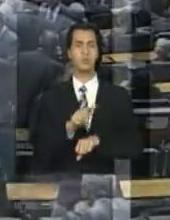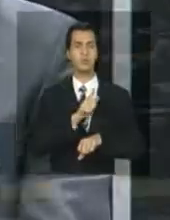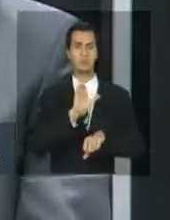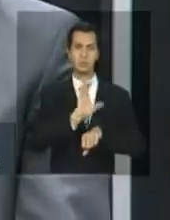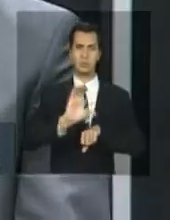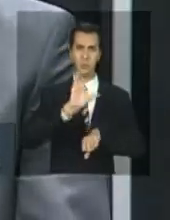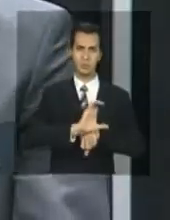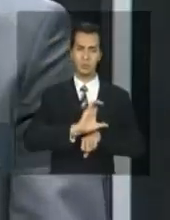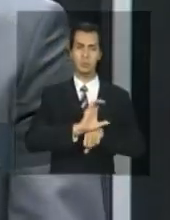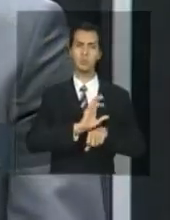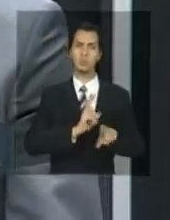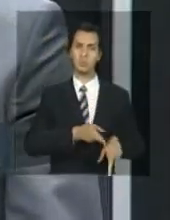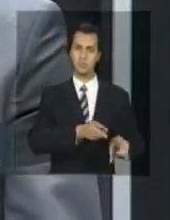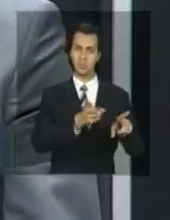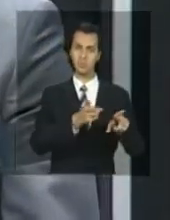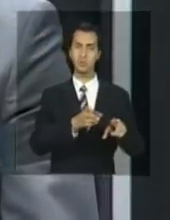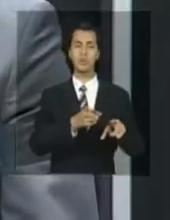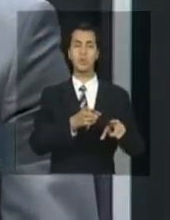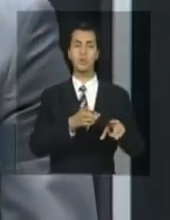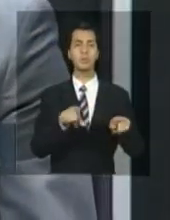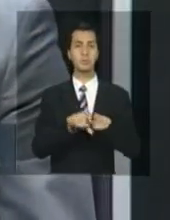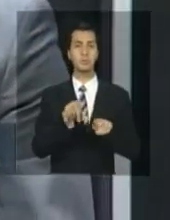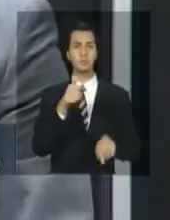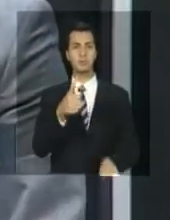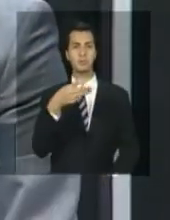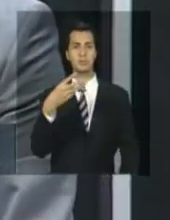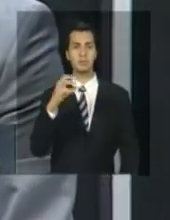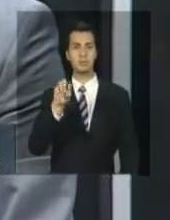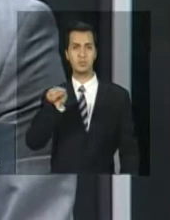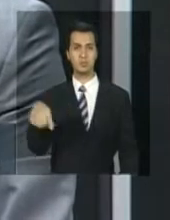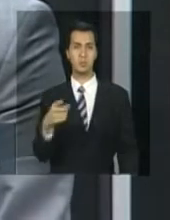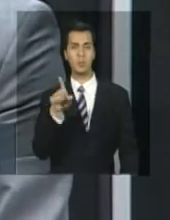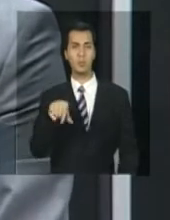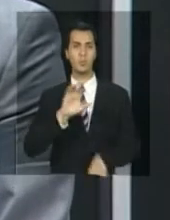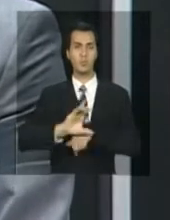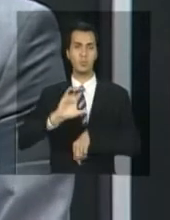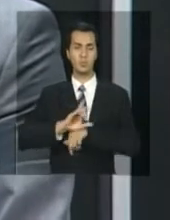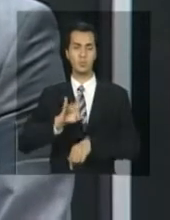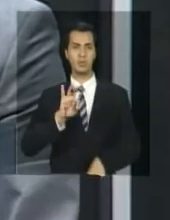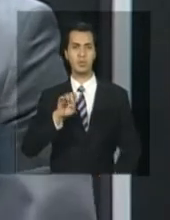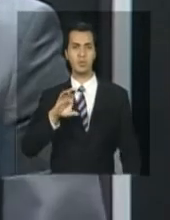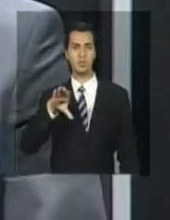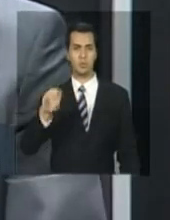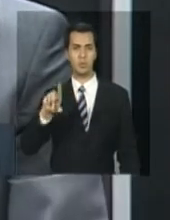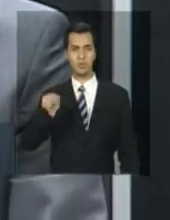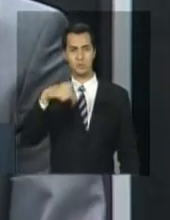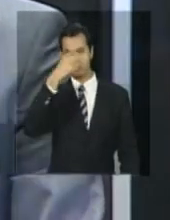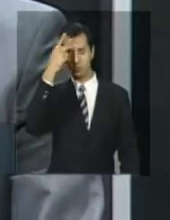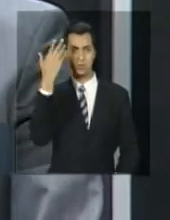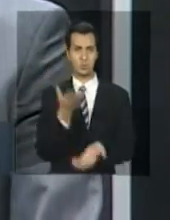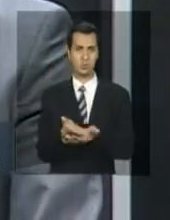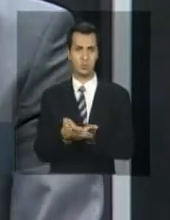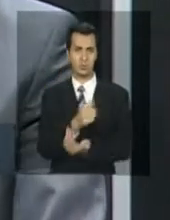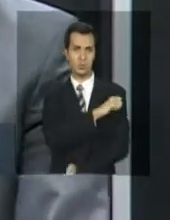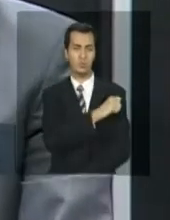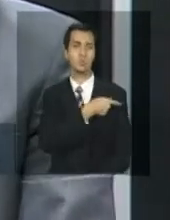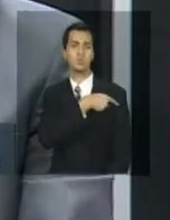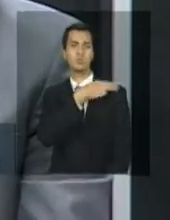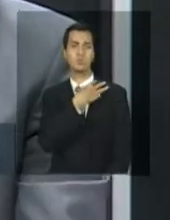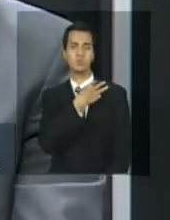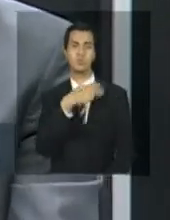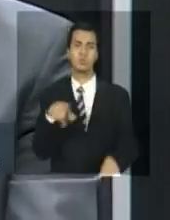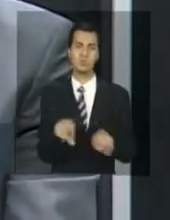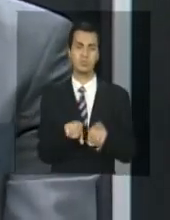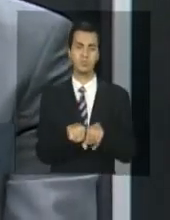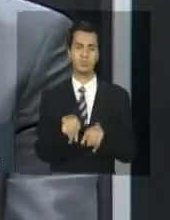continuada e 130 mil vagas em cursos técnicos para estudantes de ensino médio,